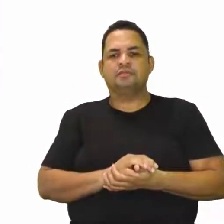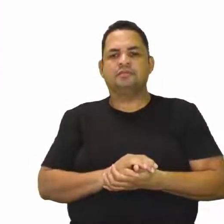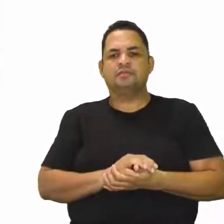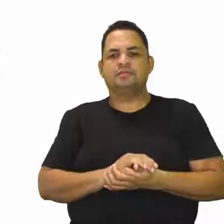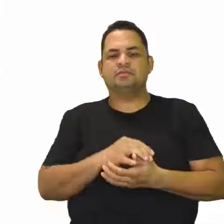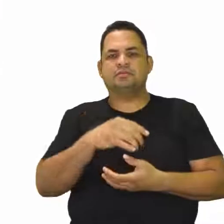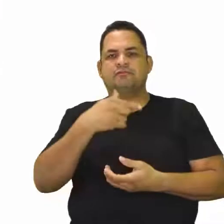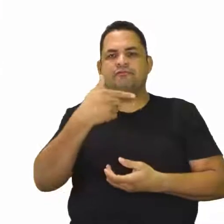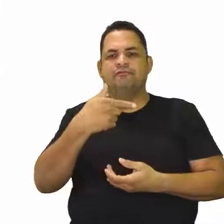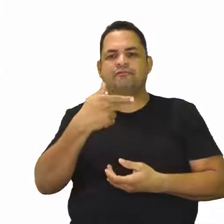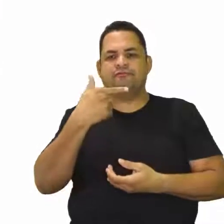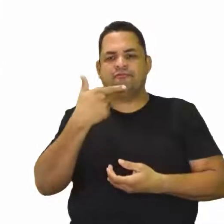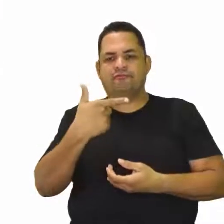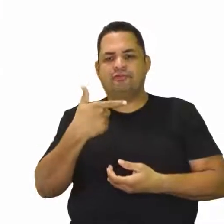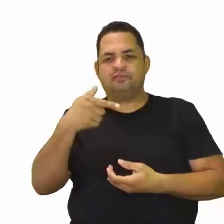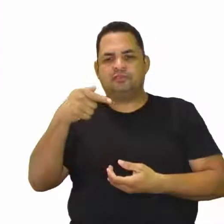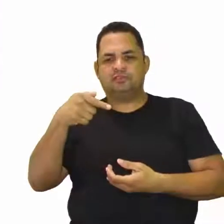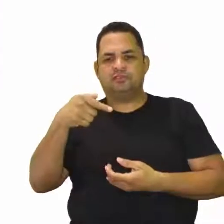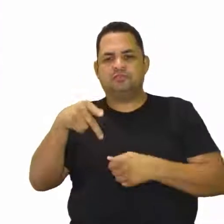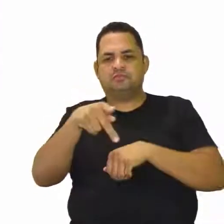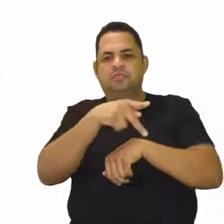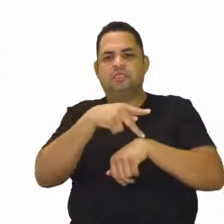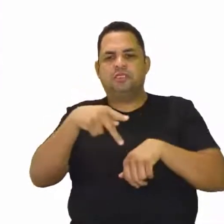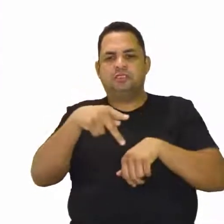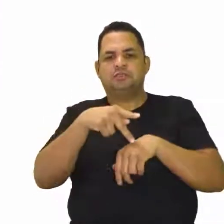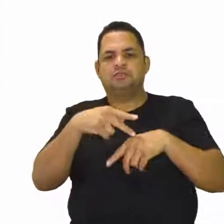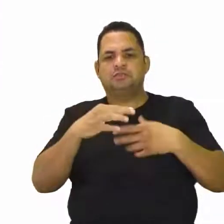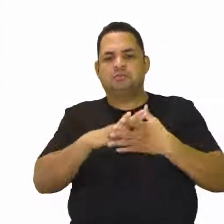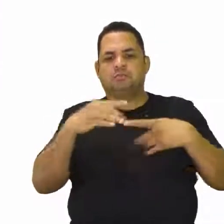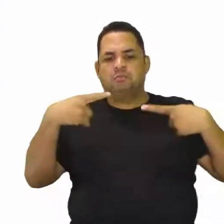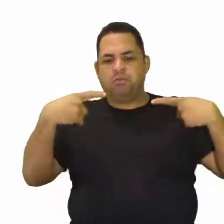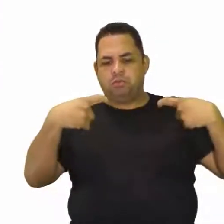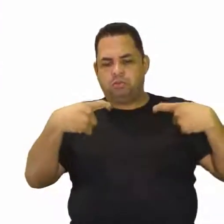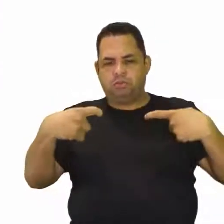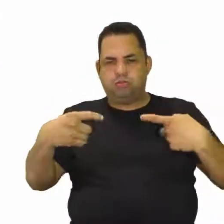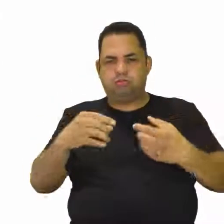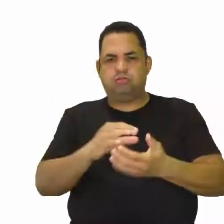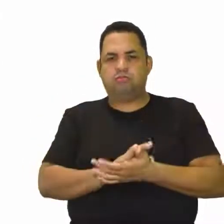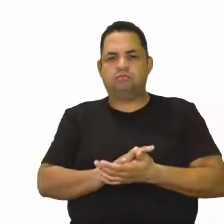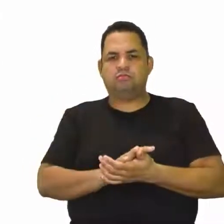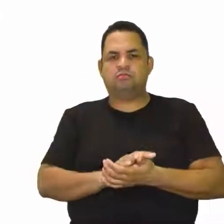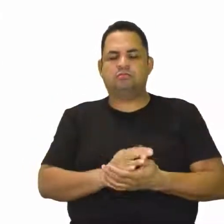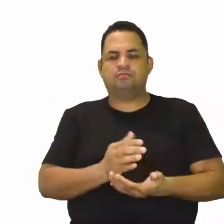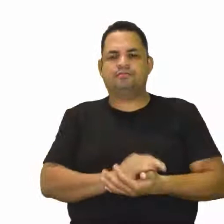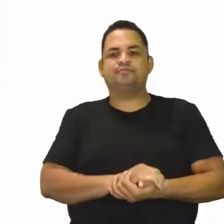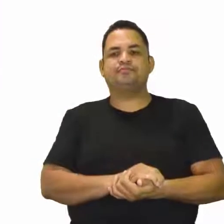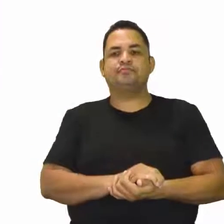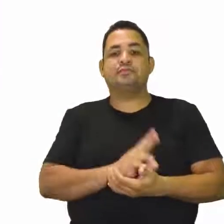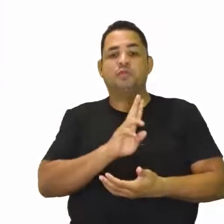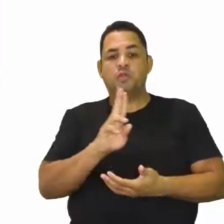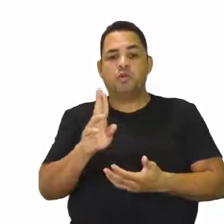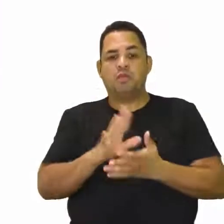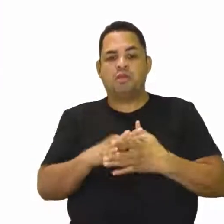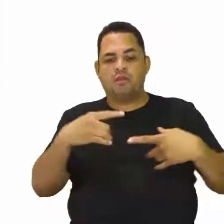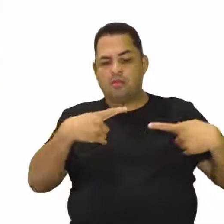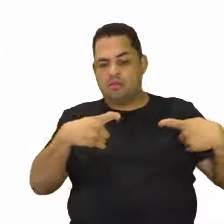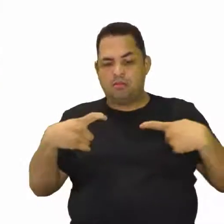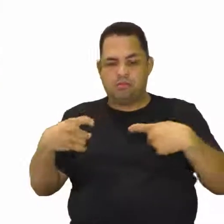de 27 países. Por isso o nome Guerra Mundial,